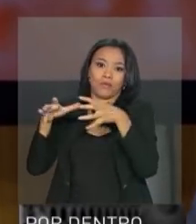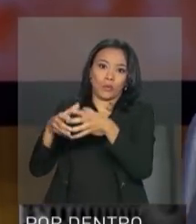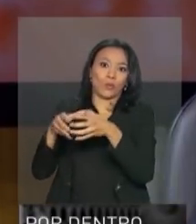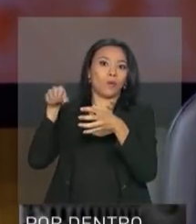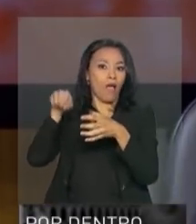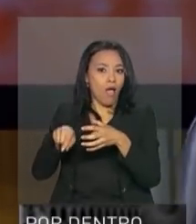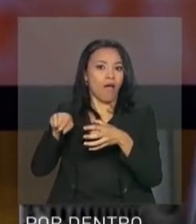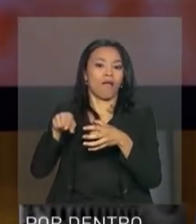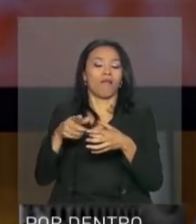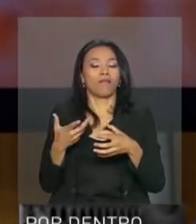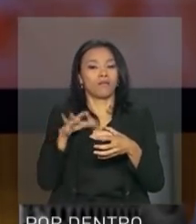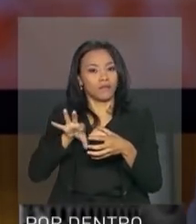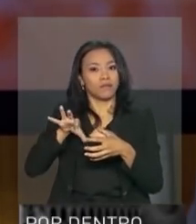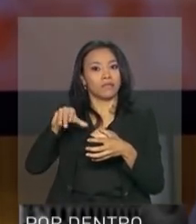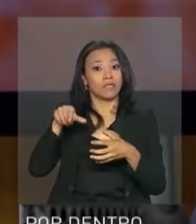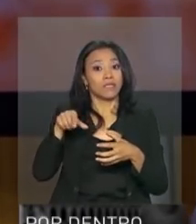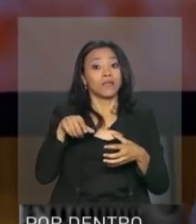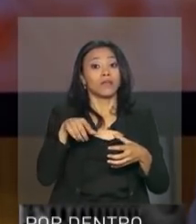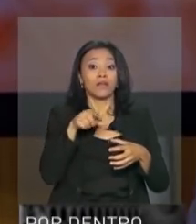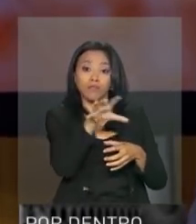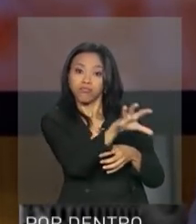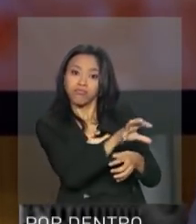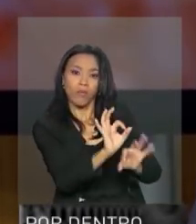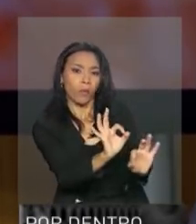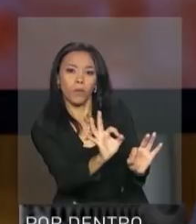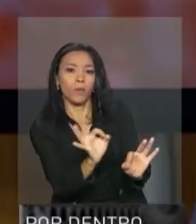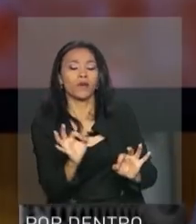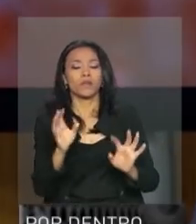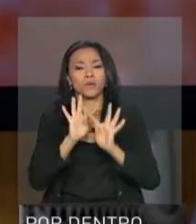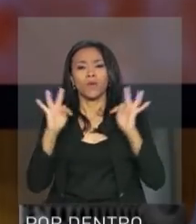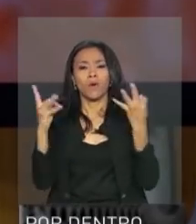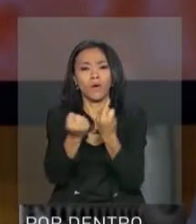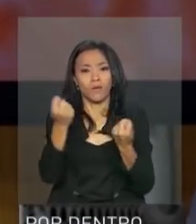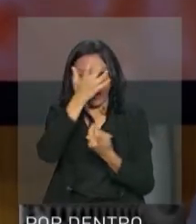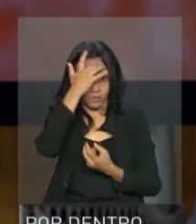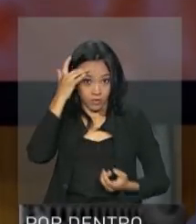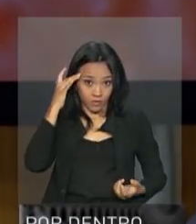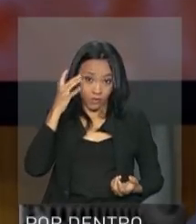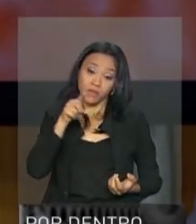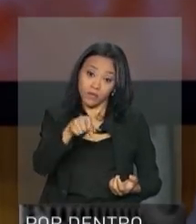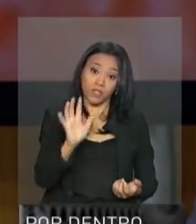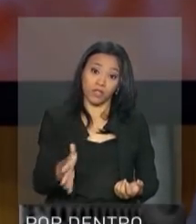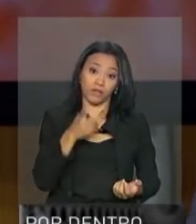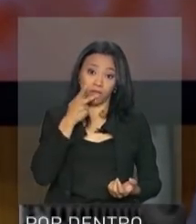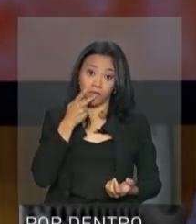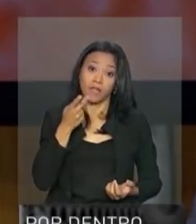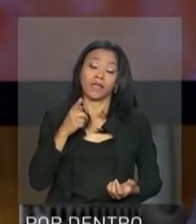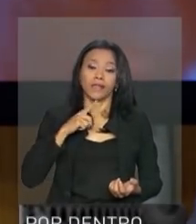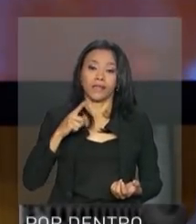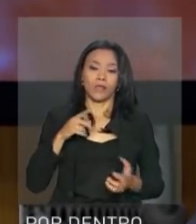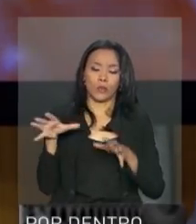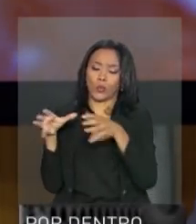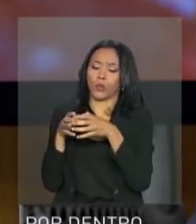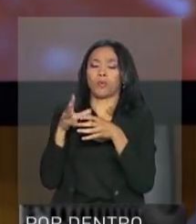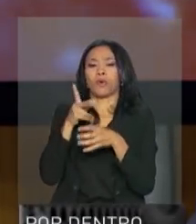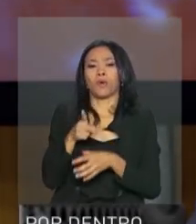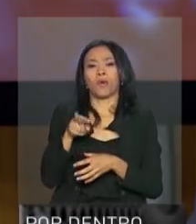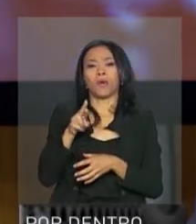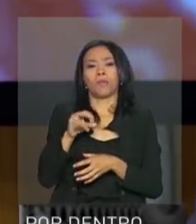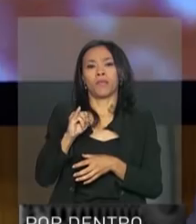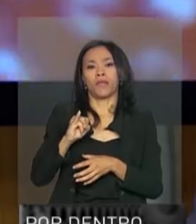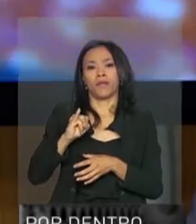clara? Todas as pessoas que, supostamente, você diz aí, e eu confirmo, têm privilégios, serão atingidos do ponto